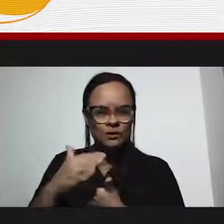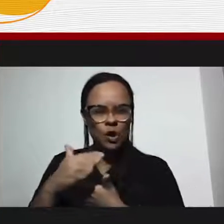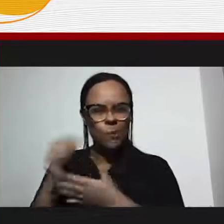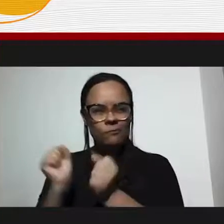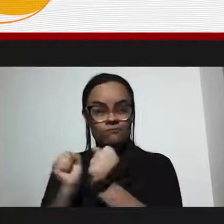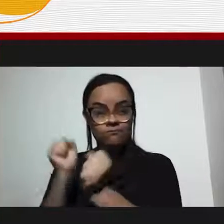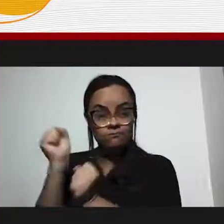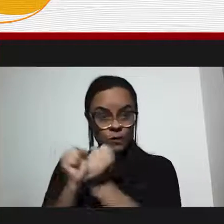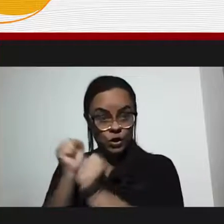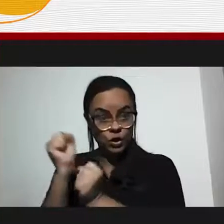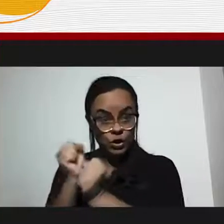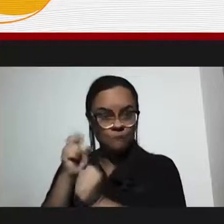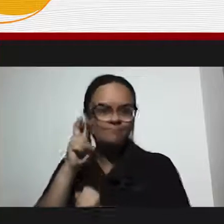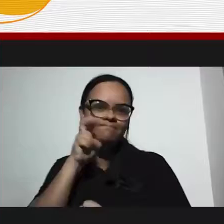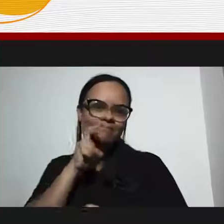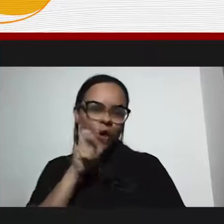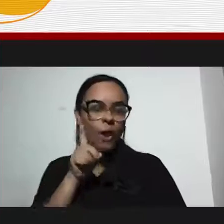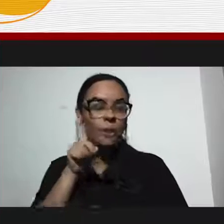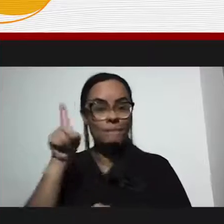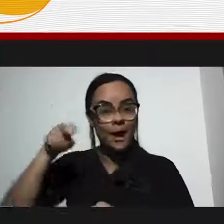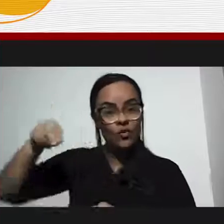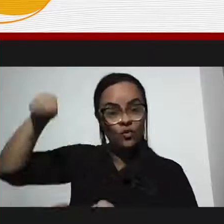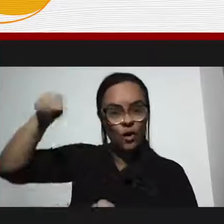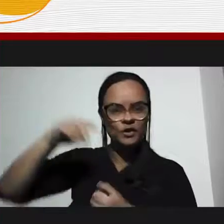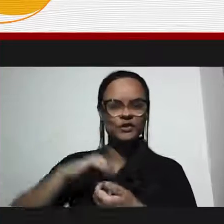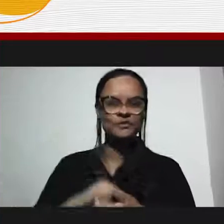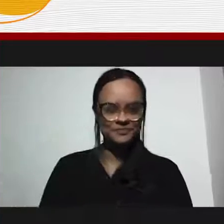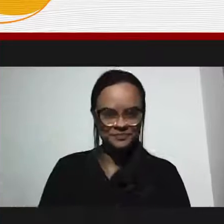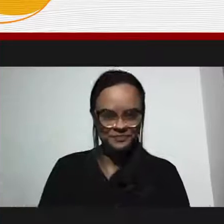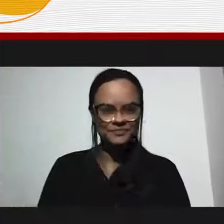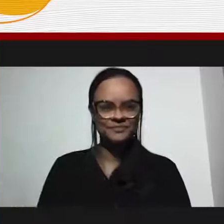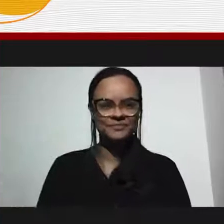lá no Natal, no Rio Grande do Norte, André.